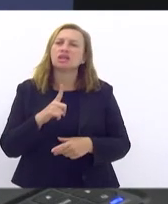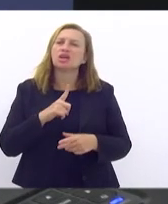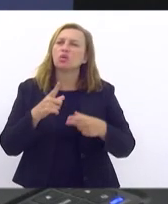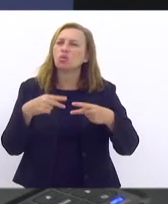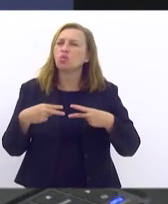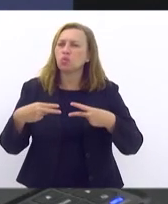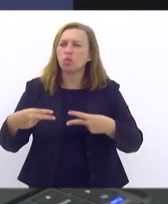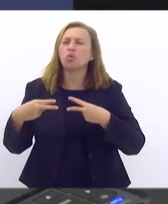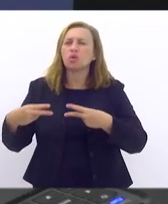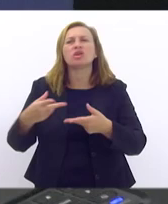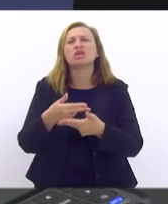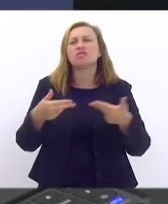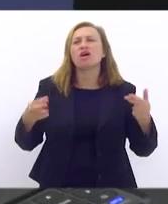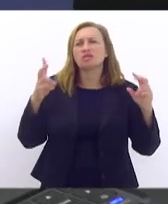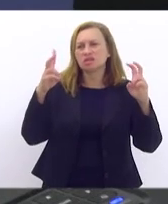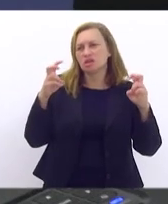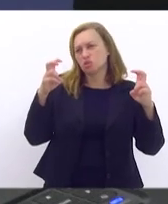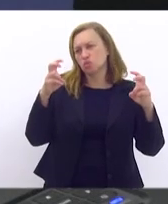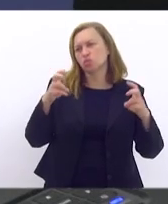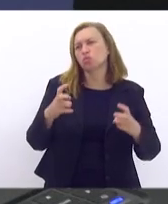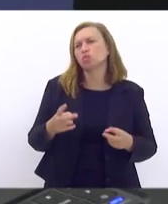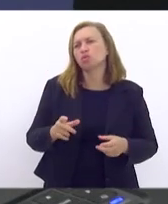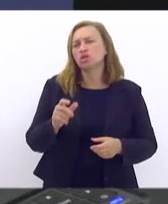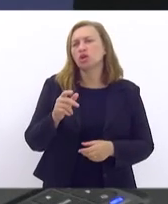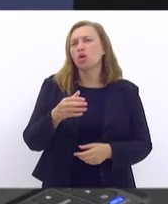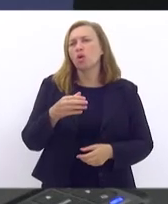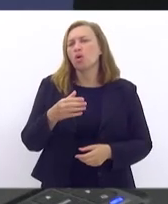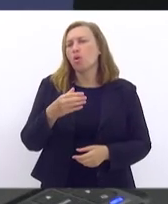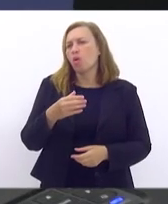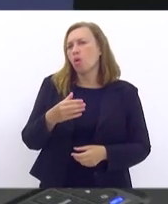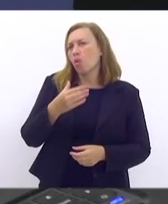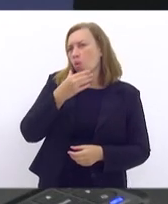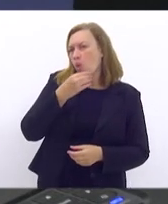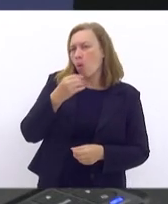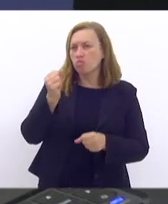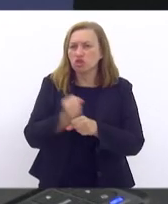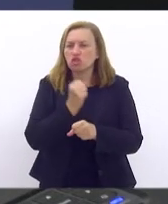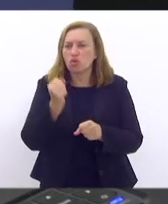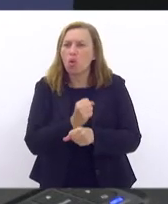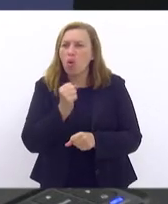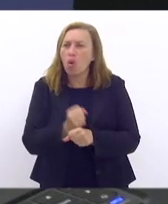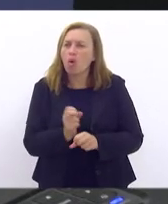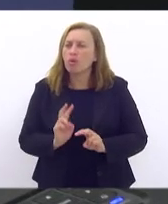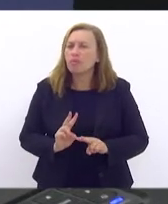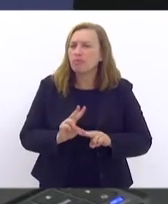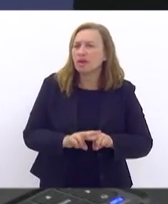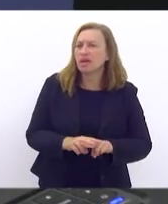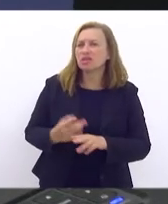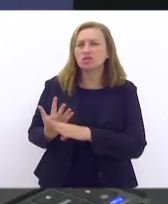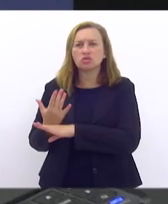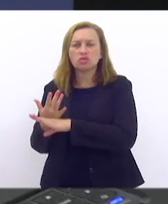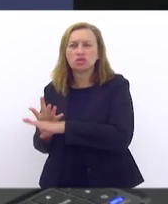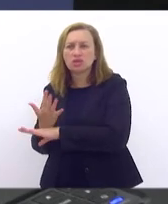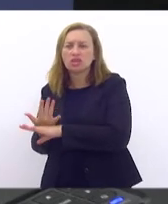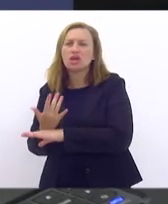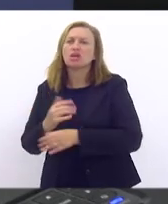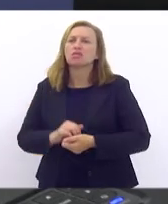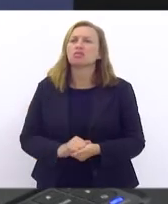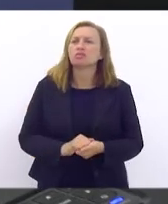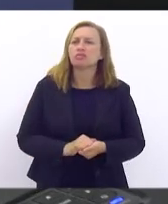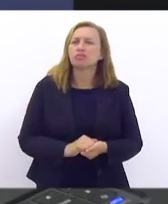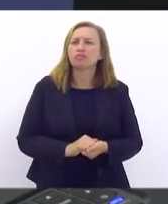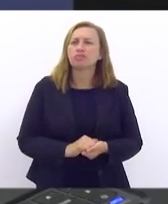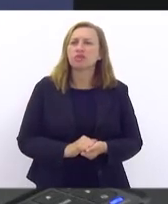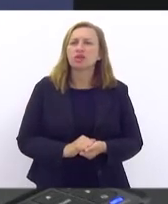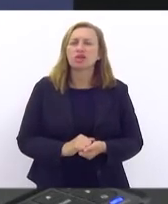de vários casos, de pedreiros, um que foi em Duque de Caxias, que foi preso, e